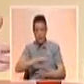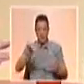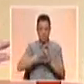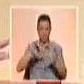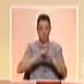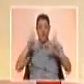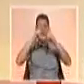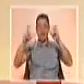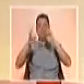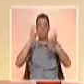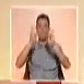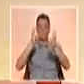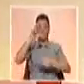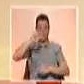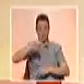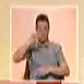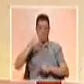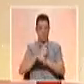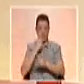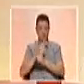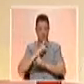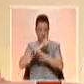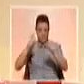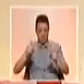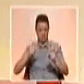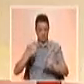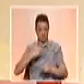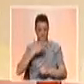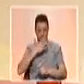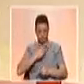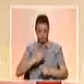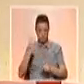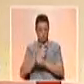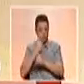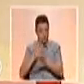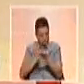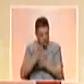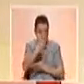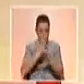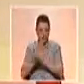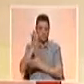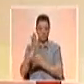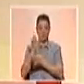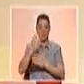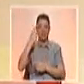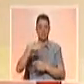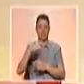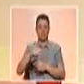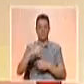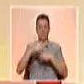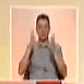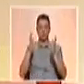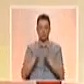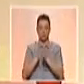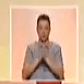as empresas, porque nós não... Há aqui uma coisa importante. Se nós realmente queremos que as coisas andem para à frente, temos que colocar todos